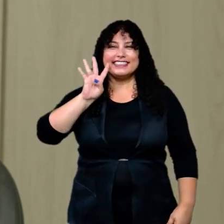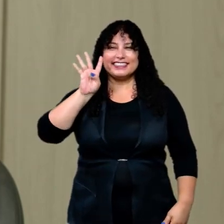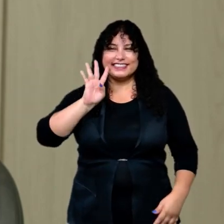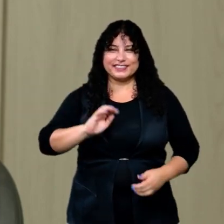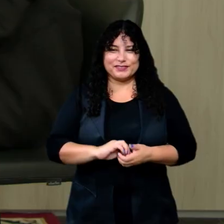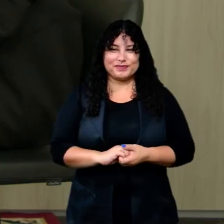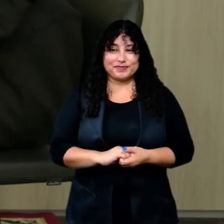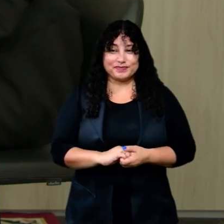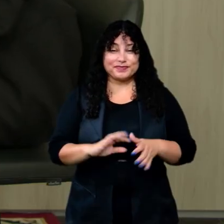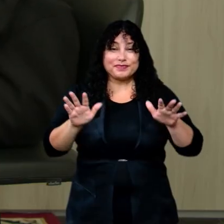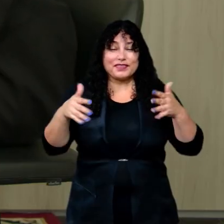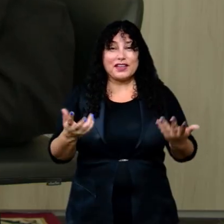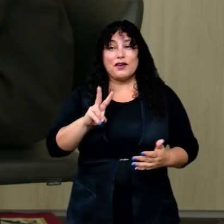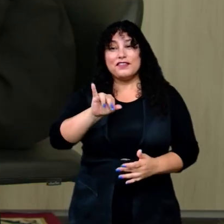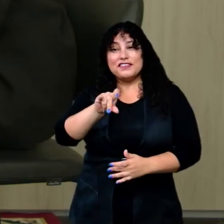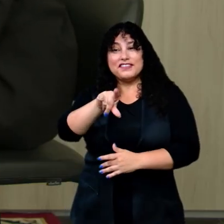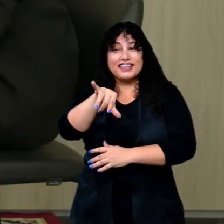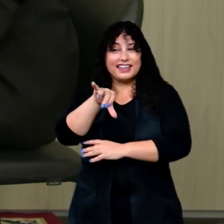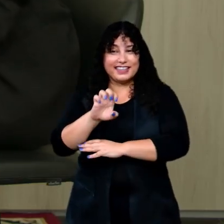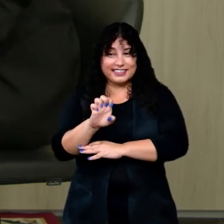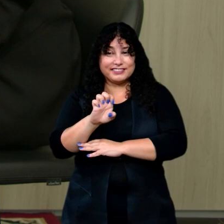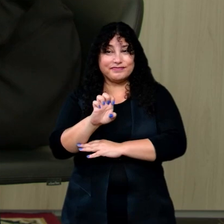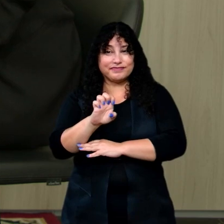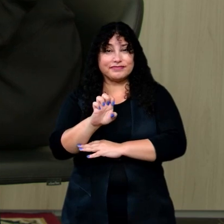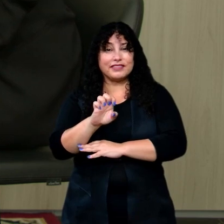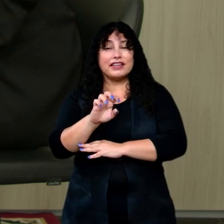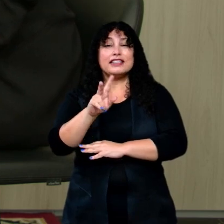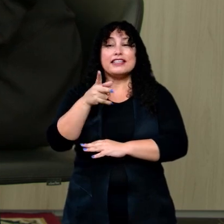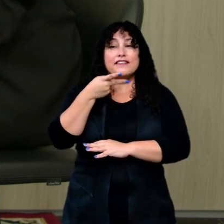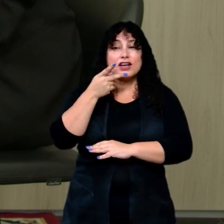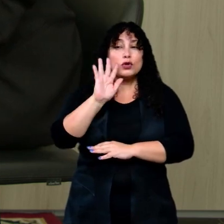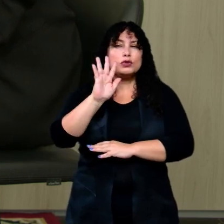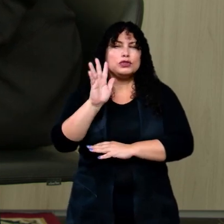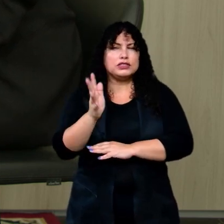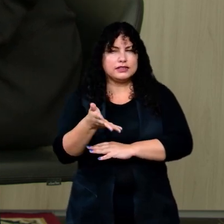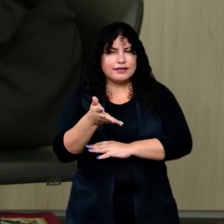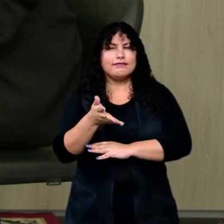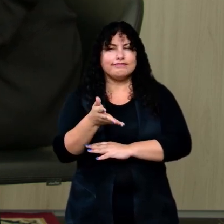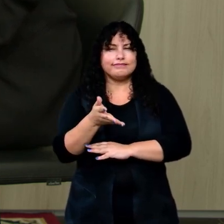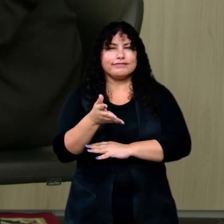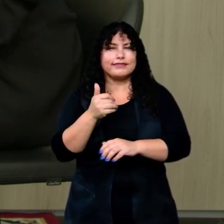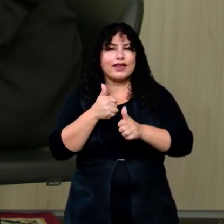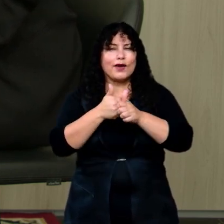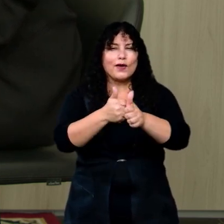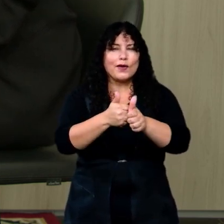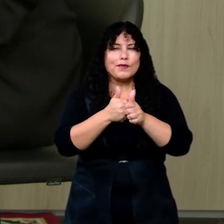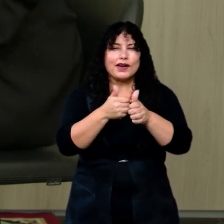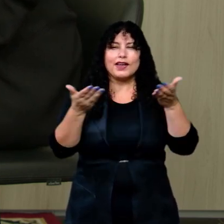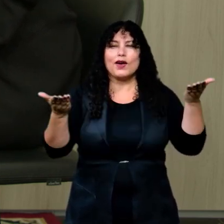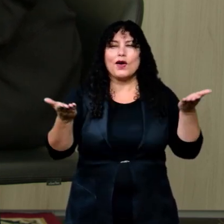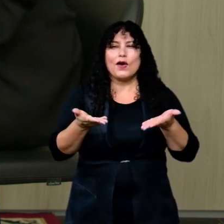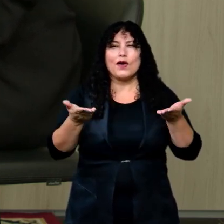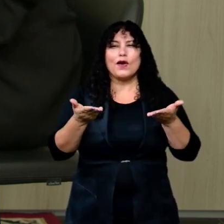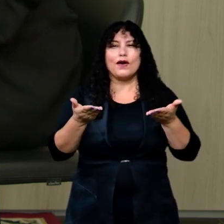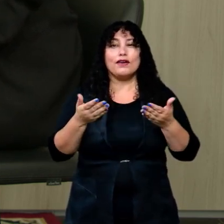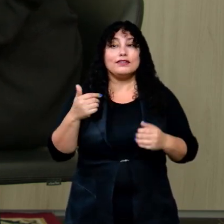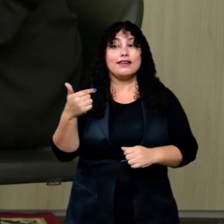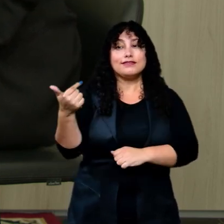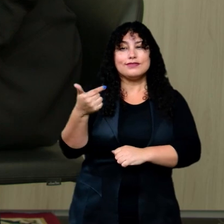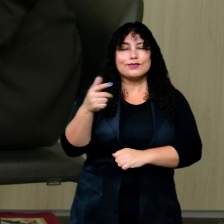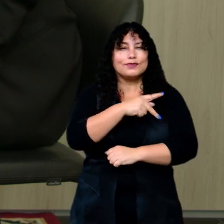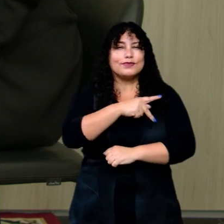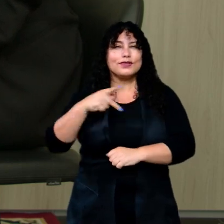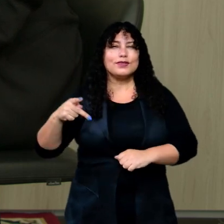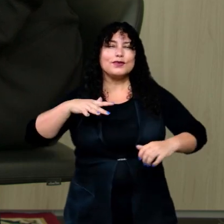Bom, então, Viviane, né, você comentou aqui já para o pessoal que nos acompanha que você hoje está vice-presidente